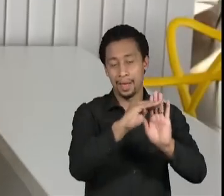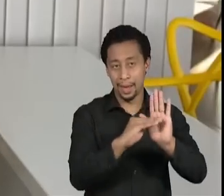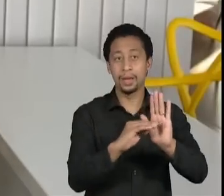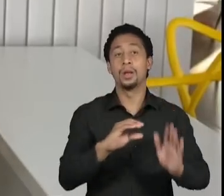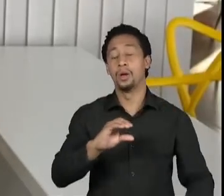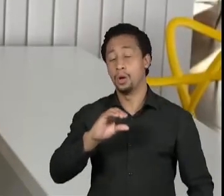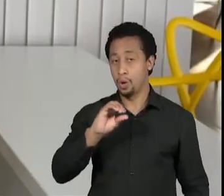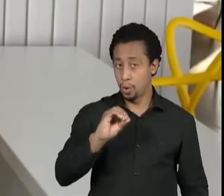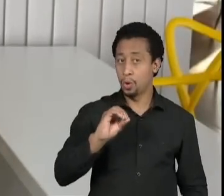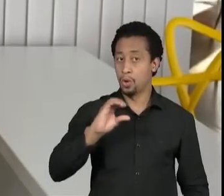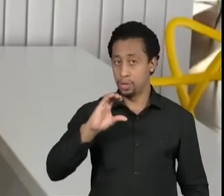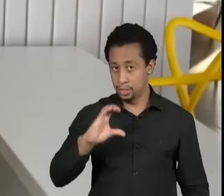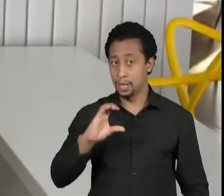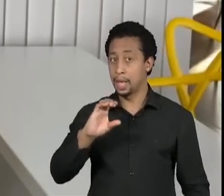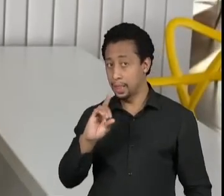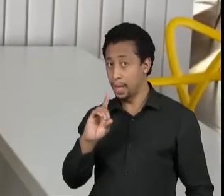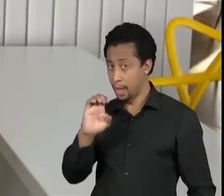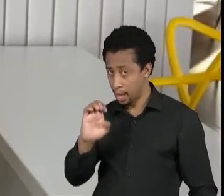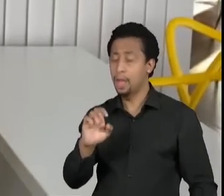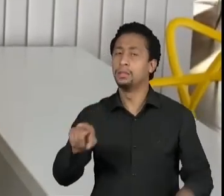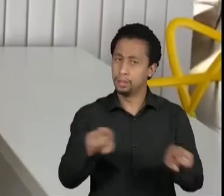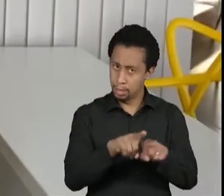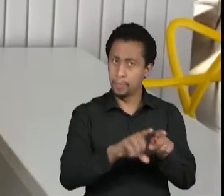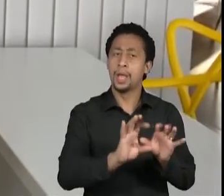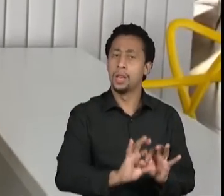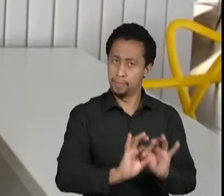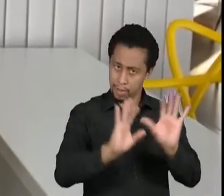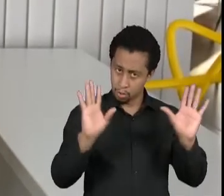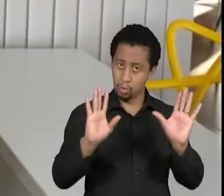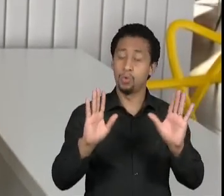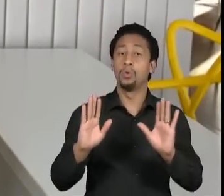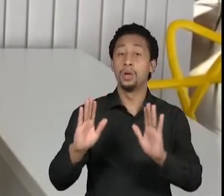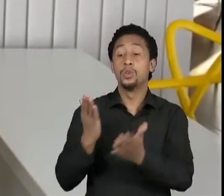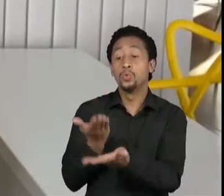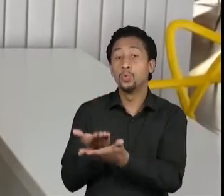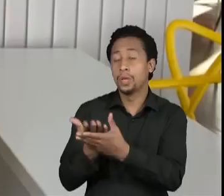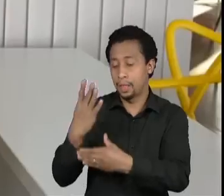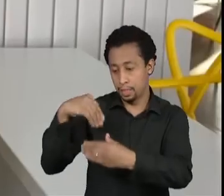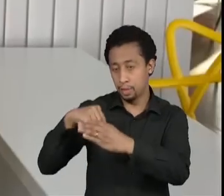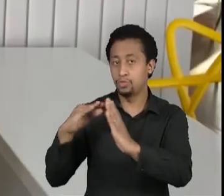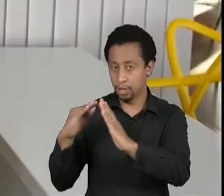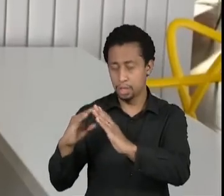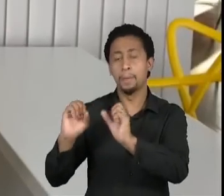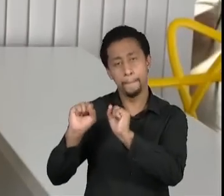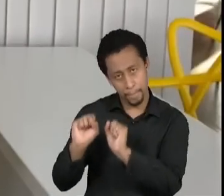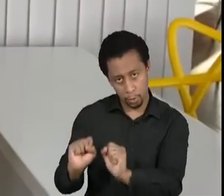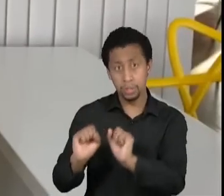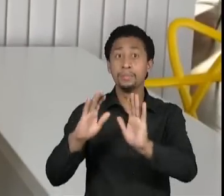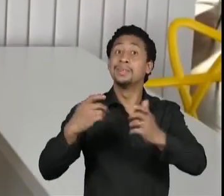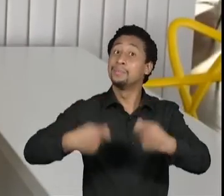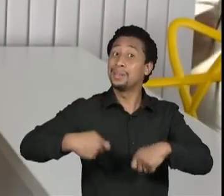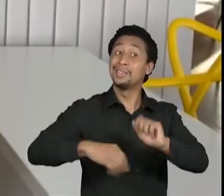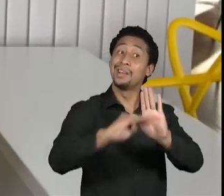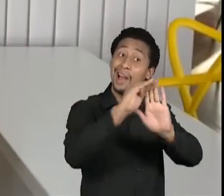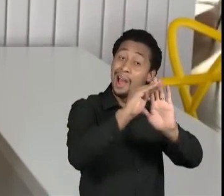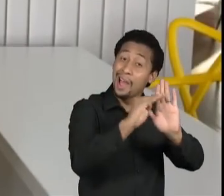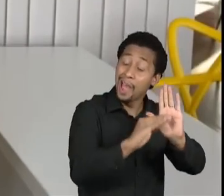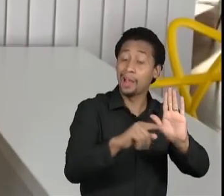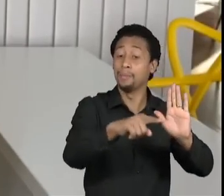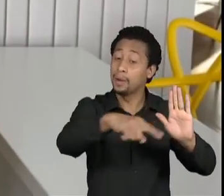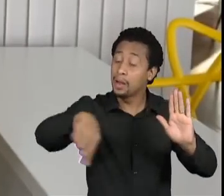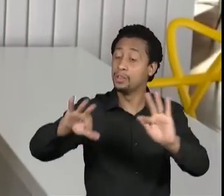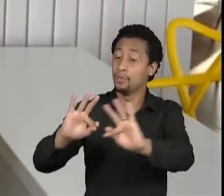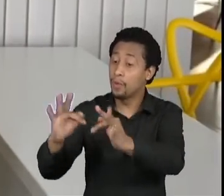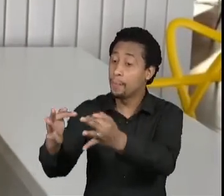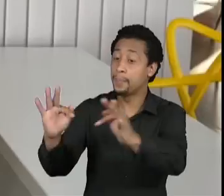Deputados, permitindo a modalidade de ensino, mas trazendo algumas diretrizes e balizas, vinculando essas famílias a